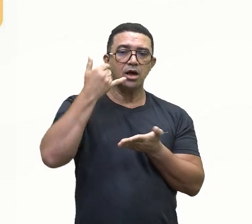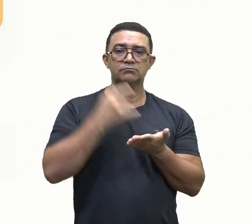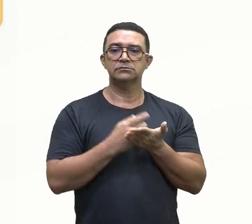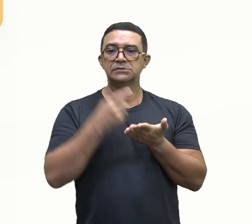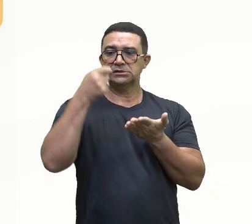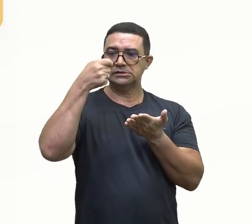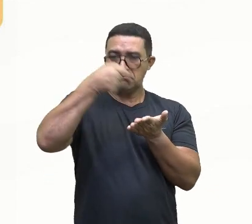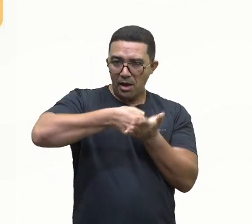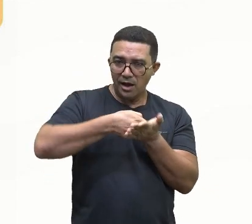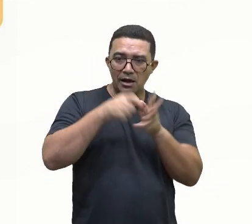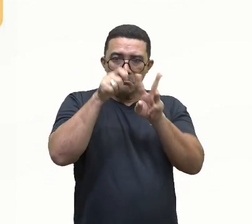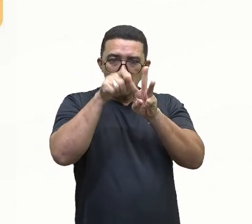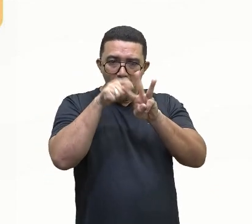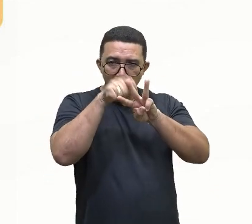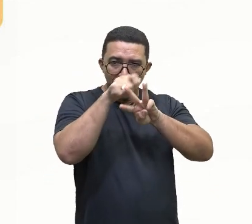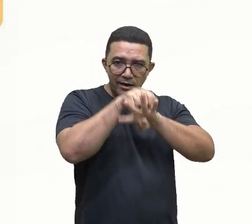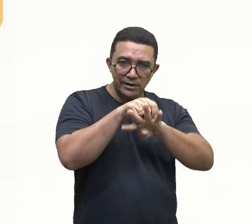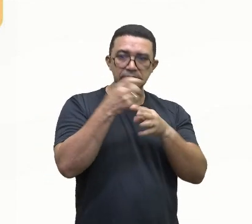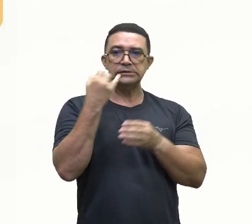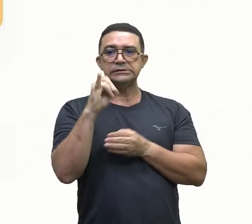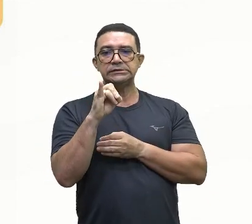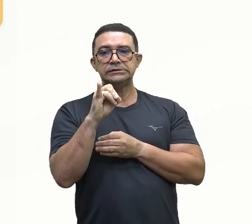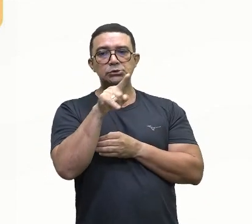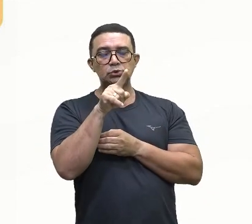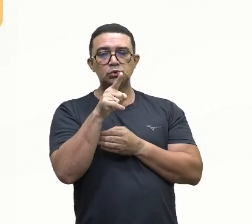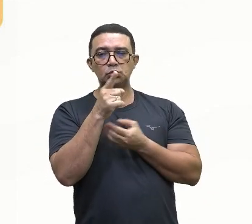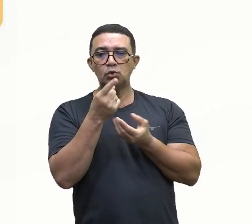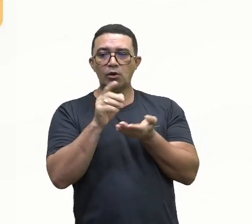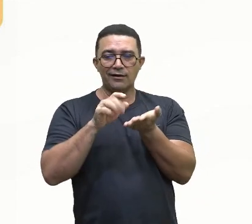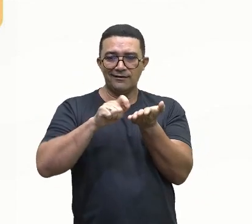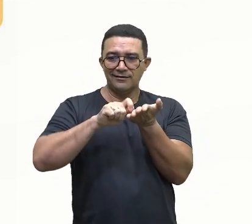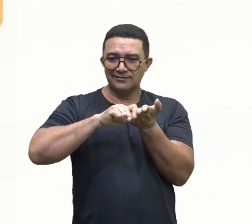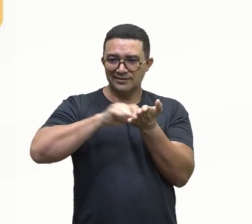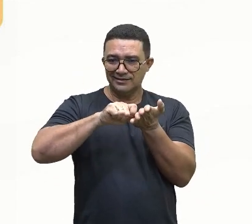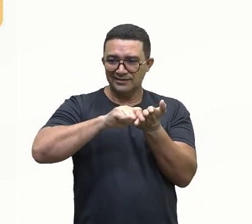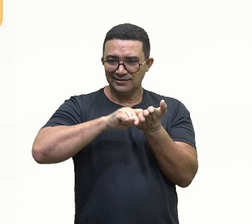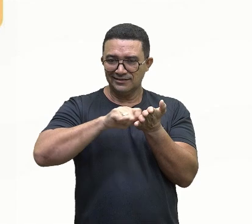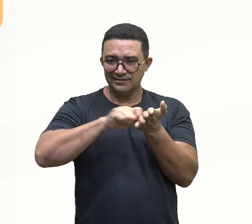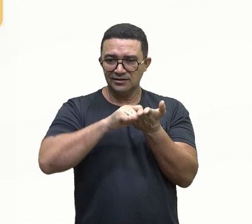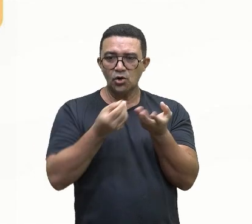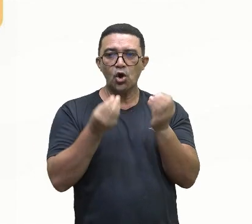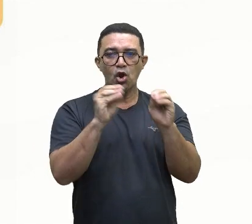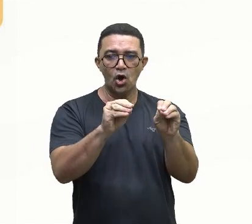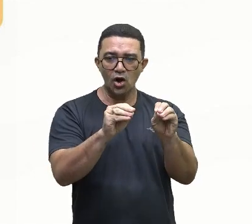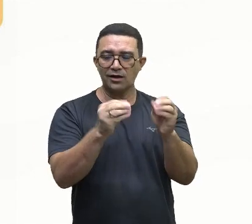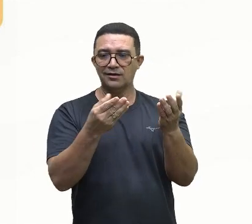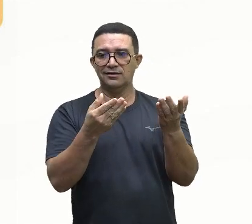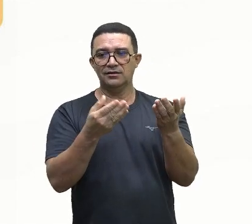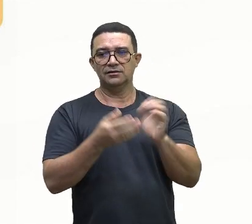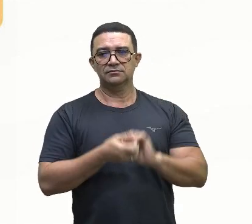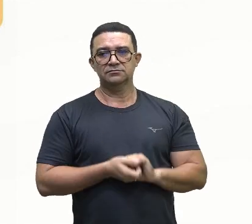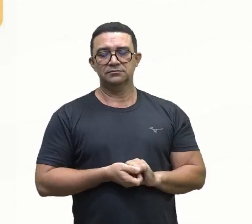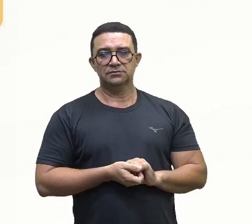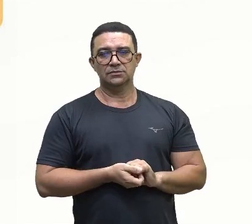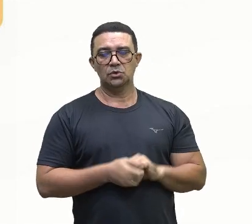um valor mensal, se você paga a recarga desse aparelho.